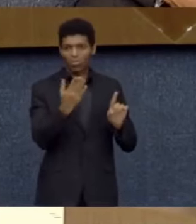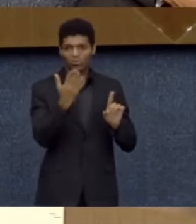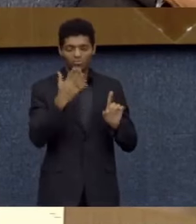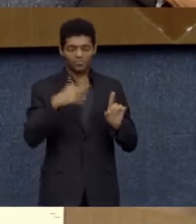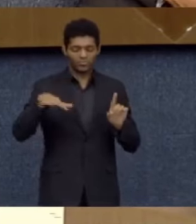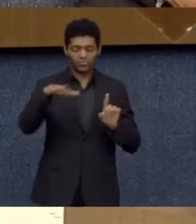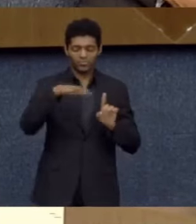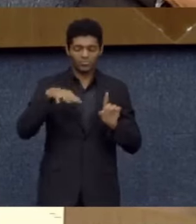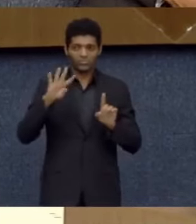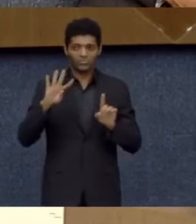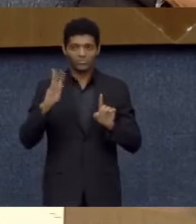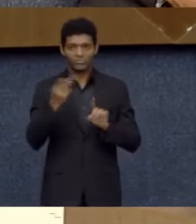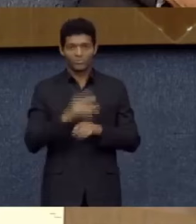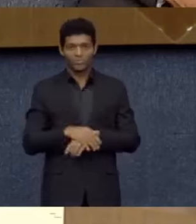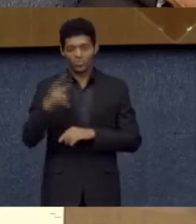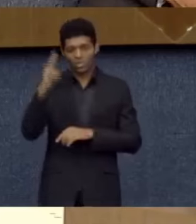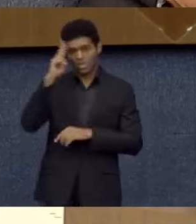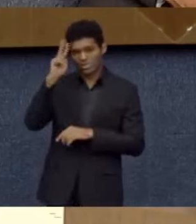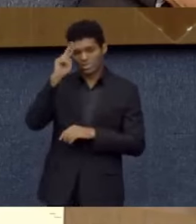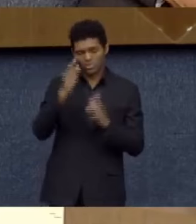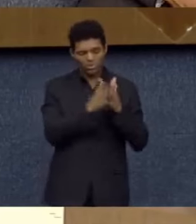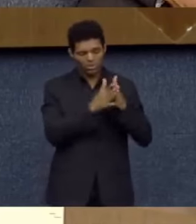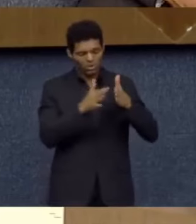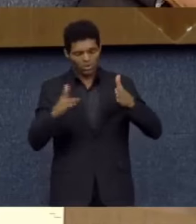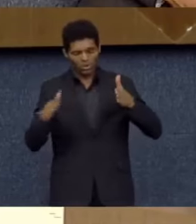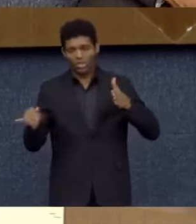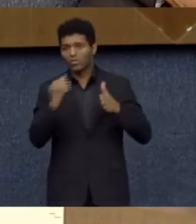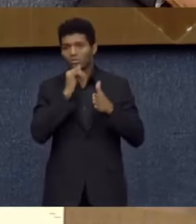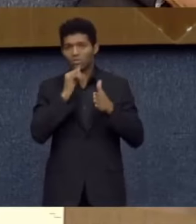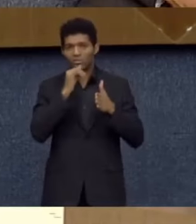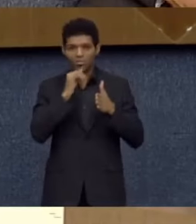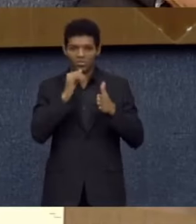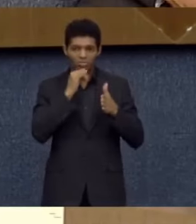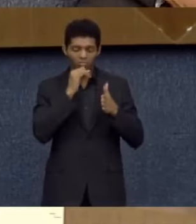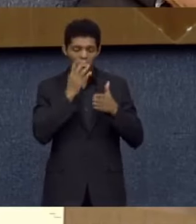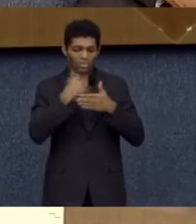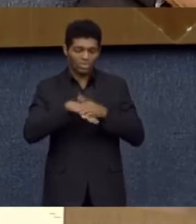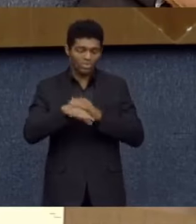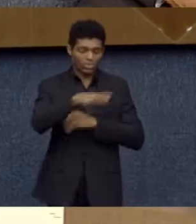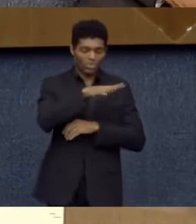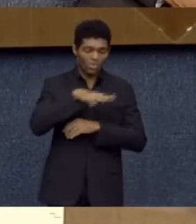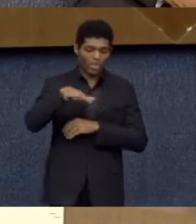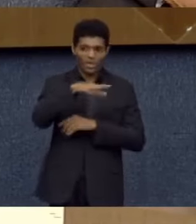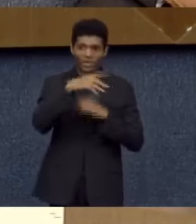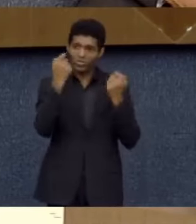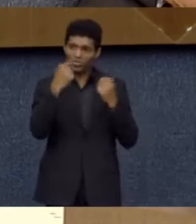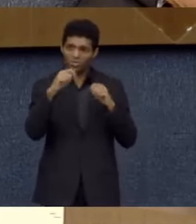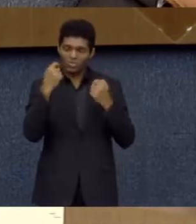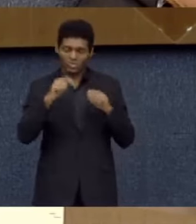é exemplo de fomento a um mercado que anseia por iniciativas que